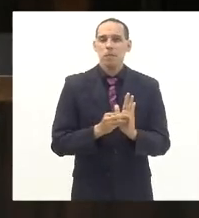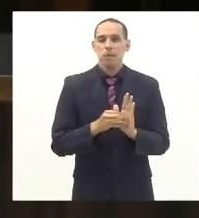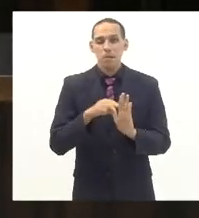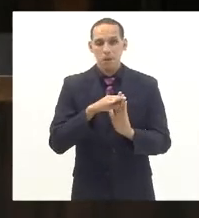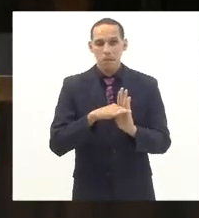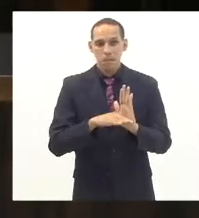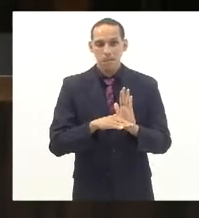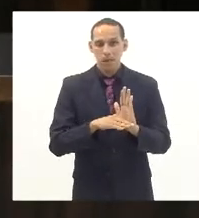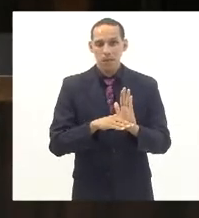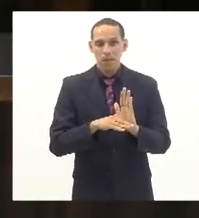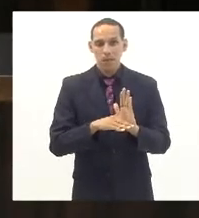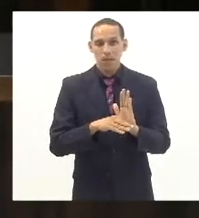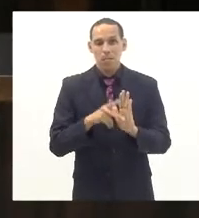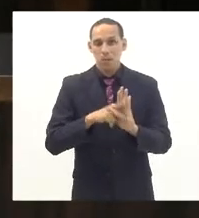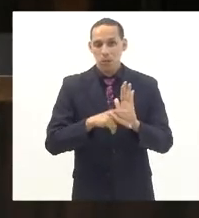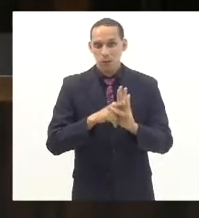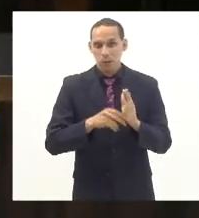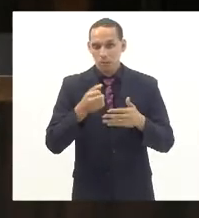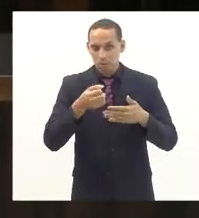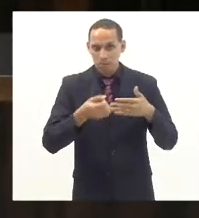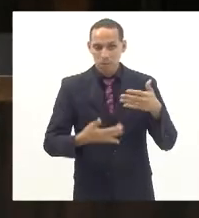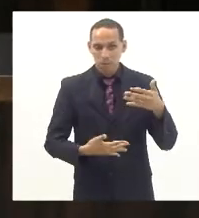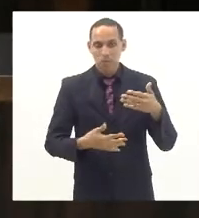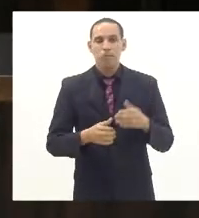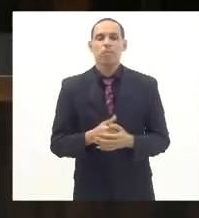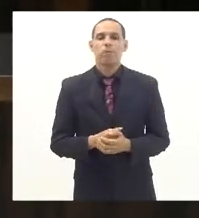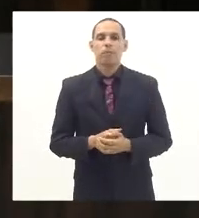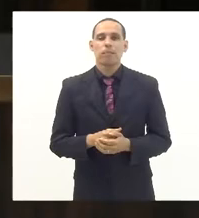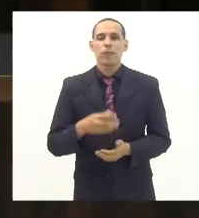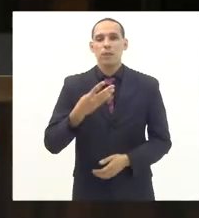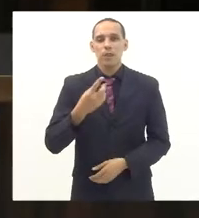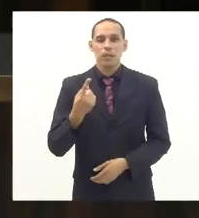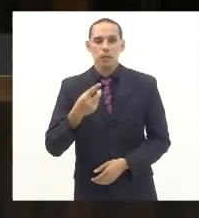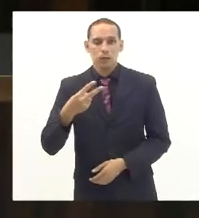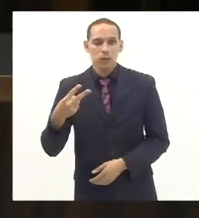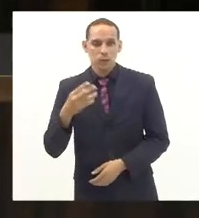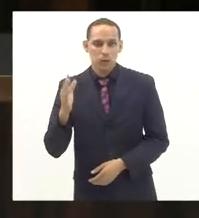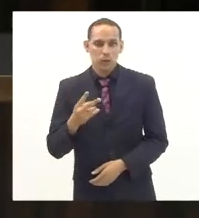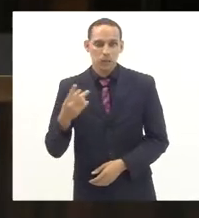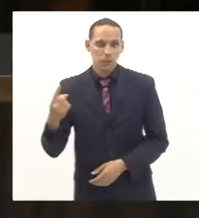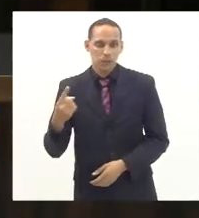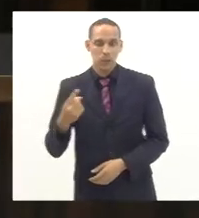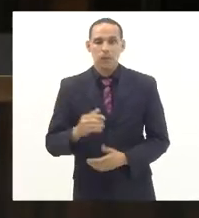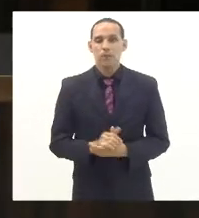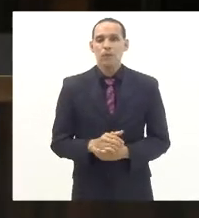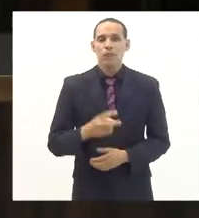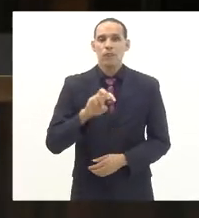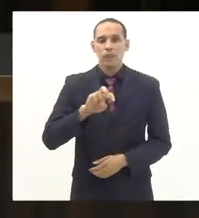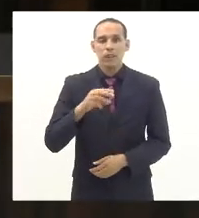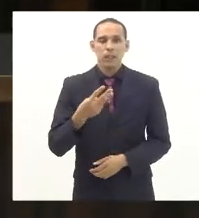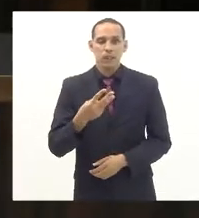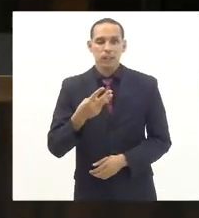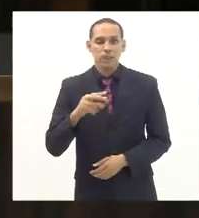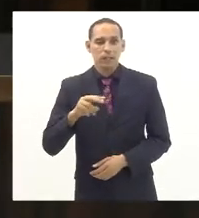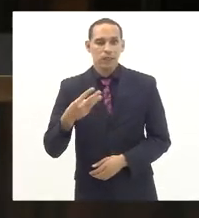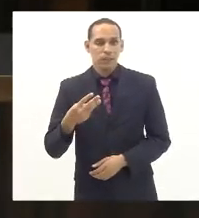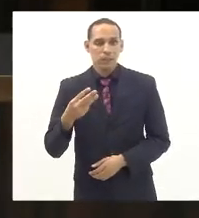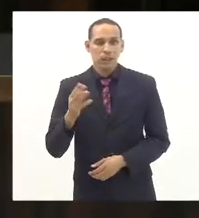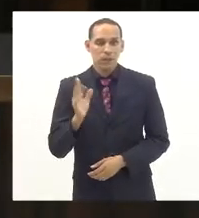do dia dos seguintes projetos de lei 4122 e 2153